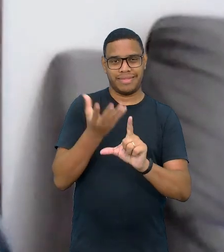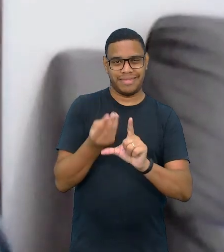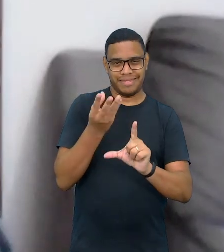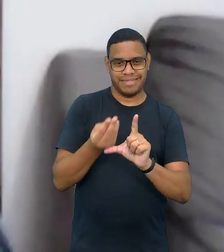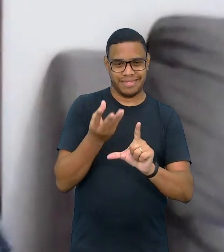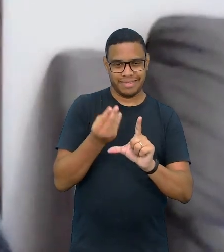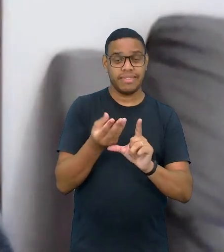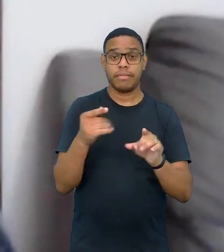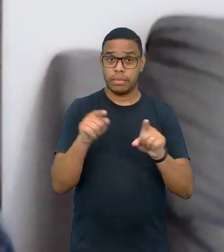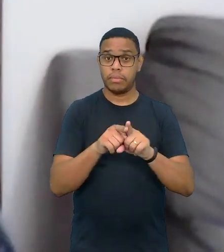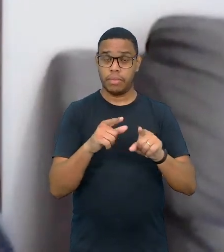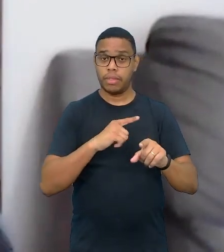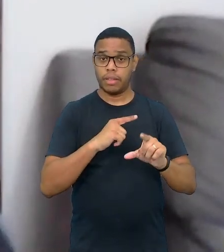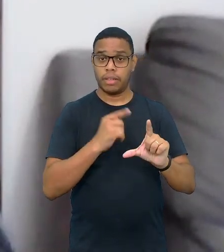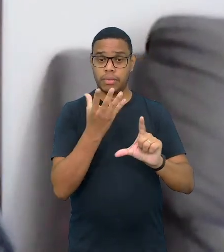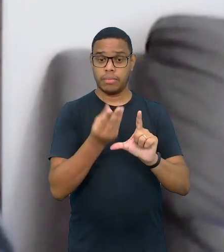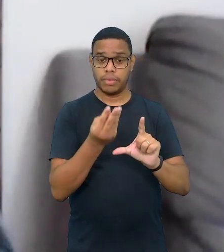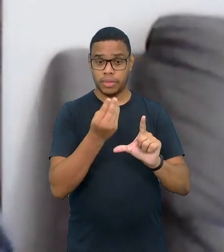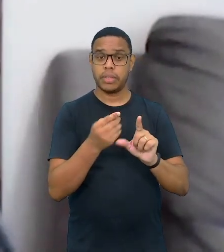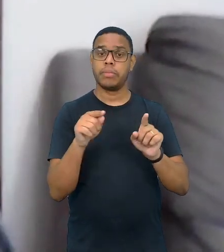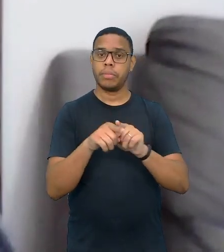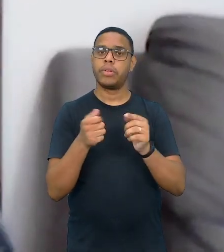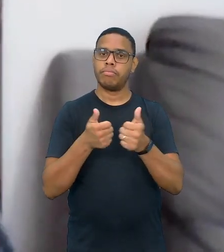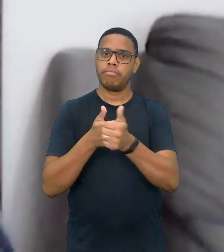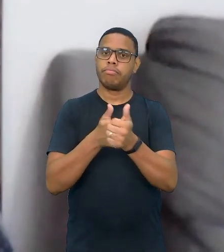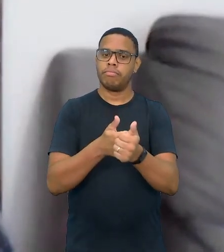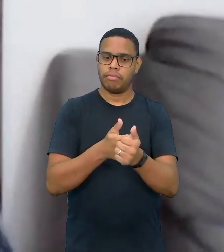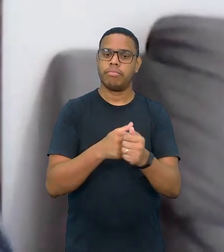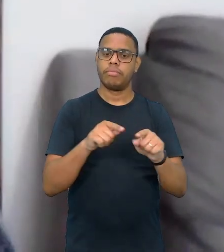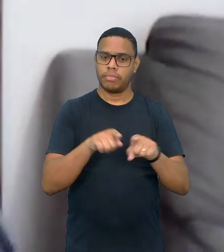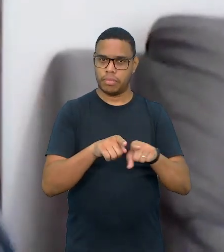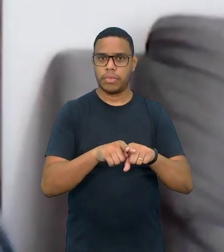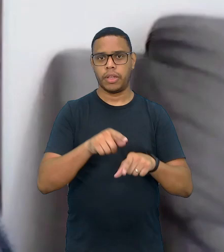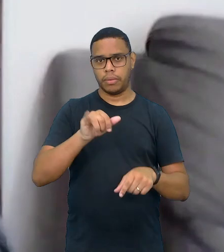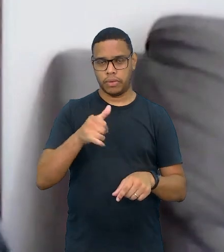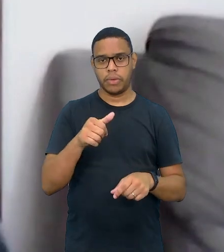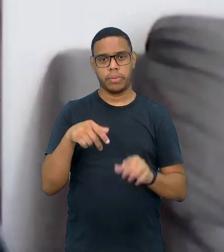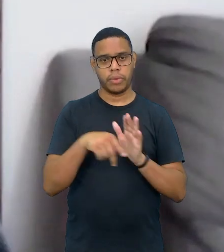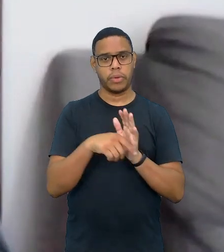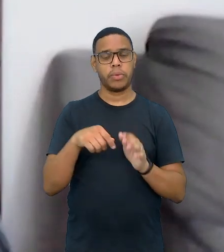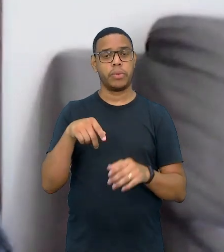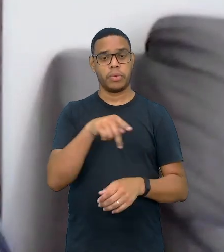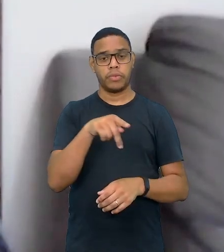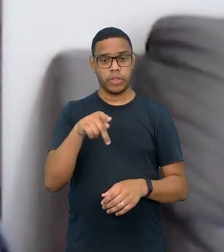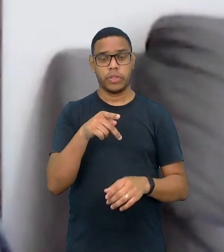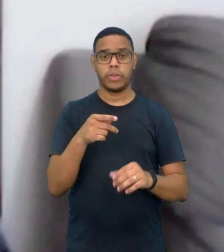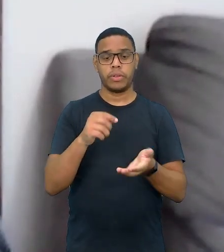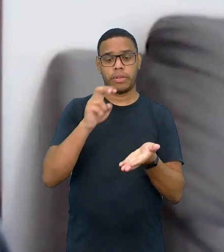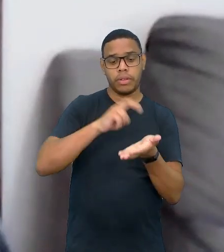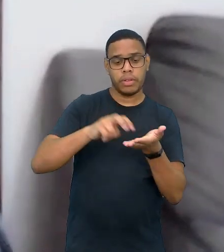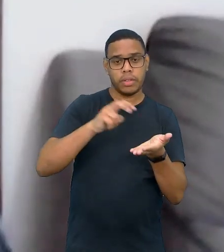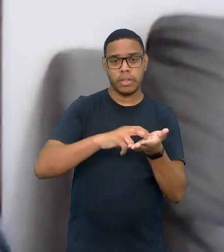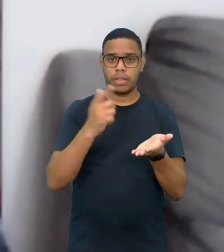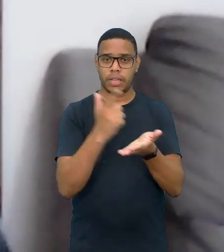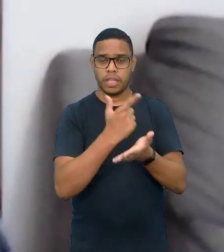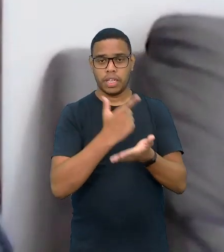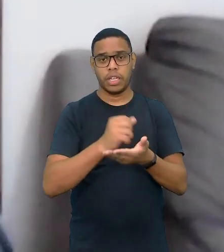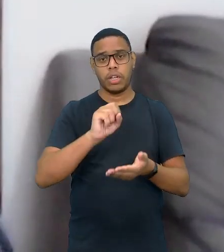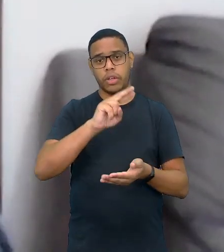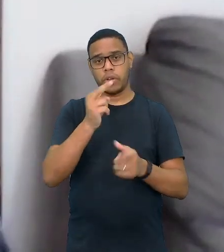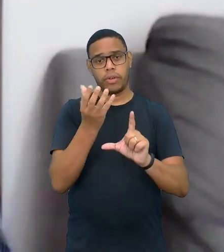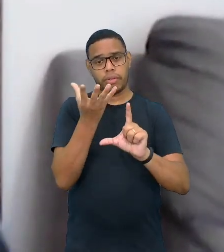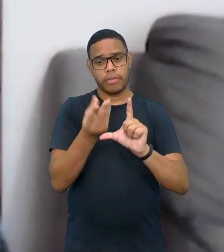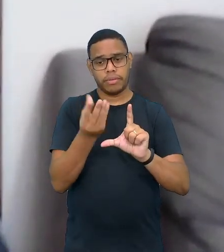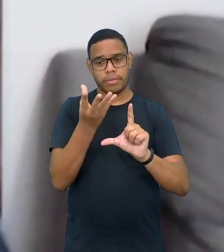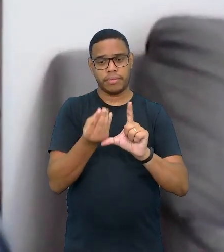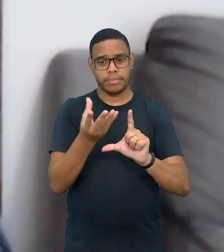via digital também, então podem acompanhar também pelo caderno do professor digital ou impresso do ano passado.